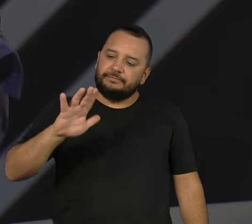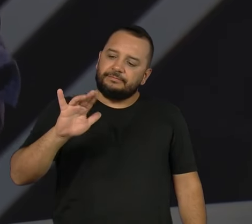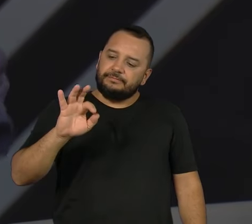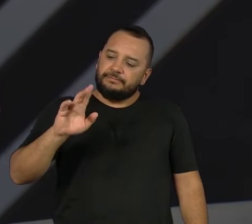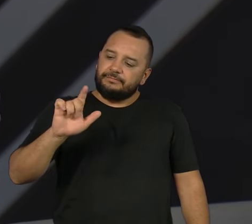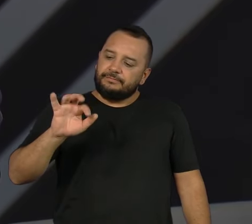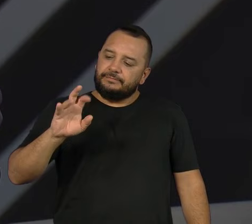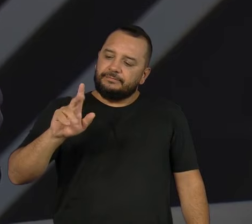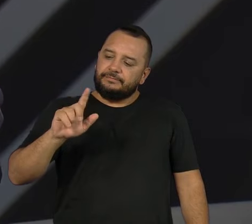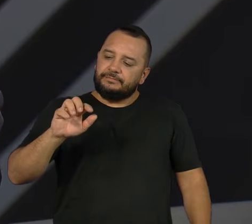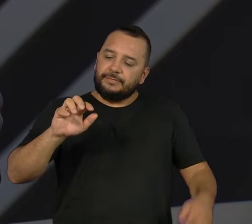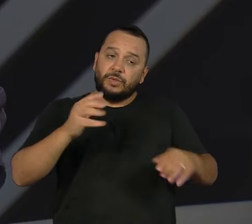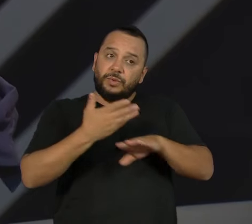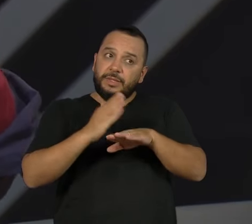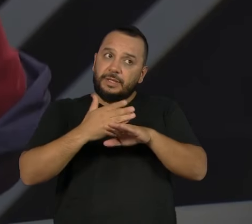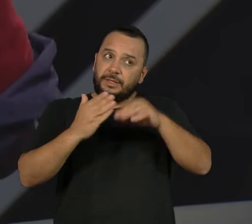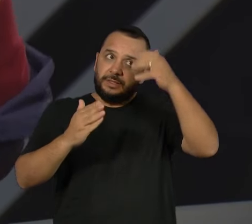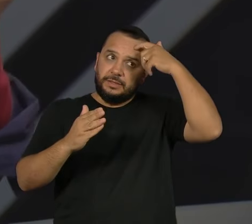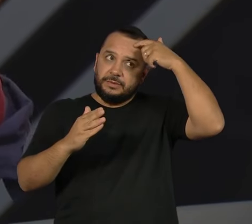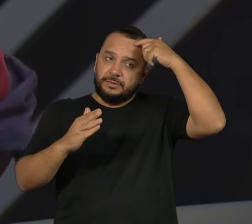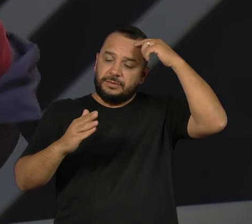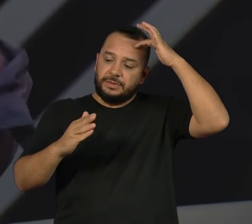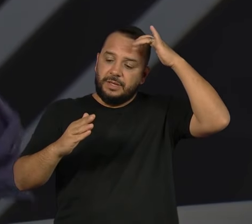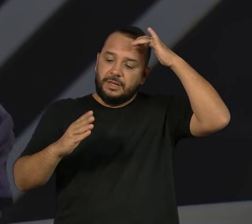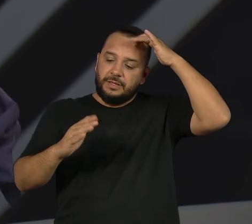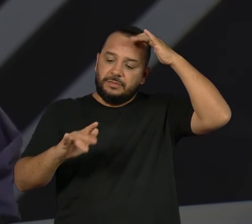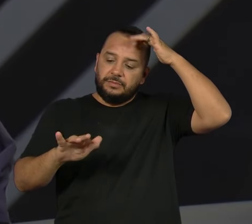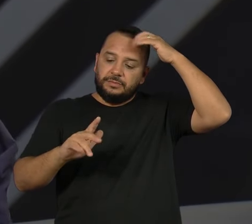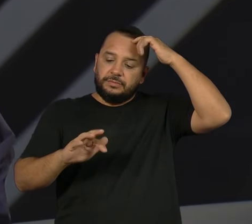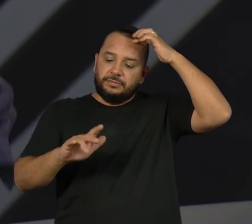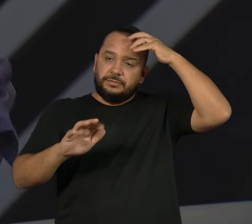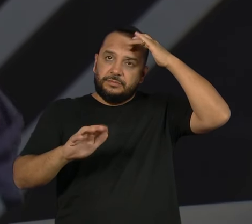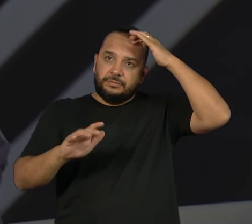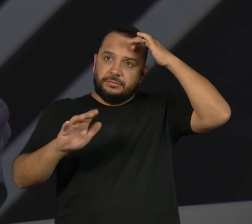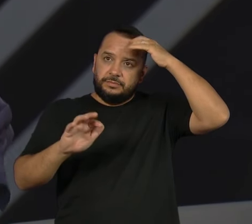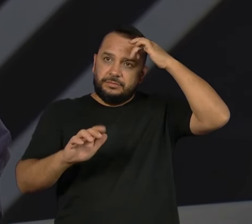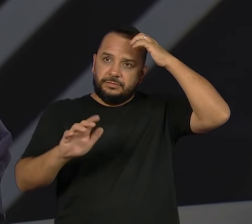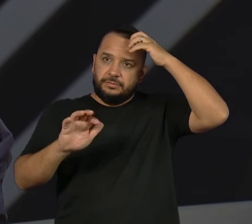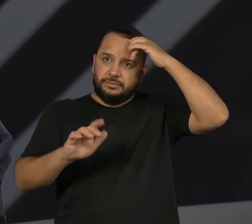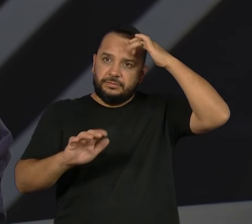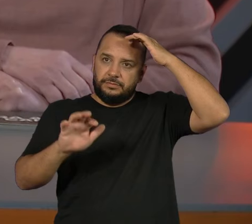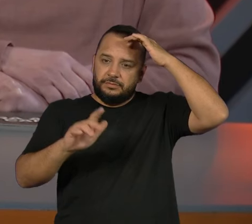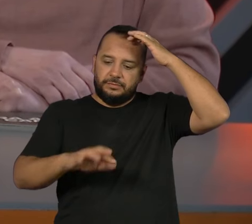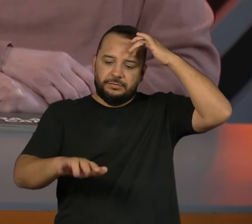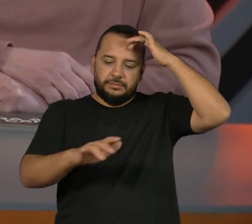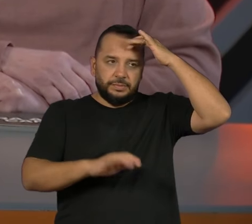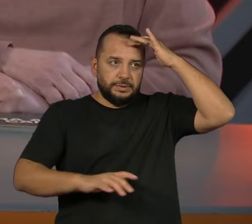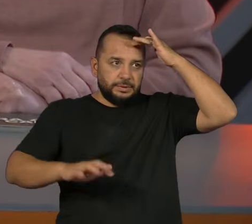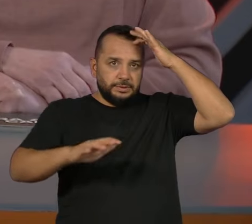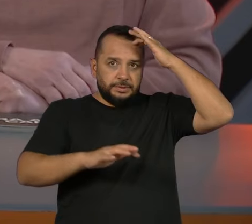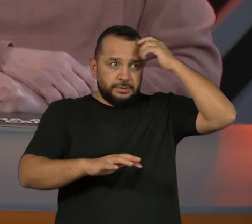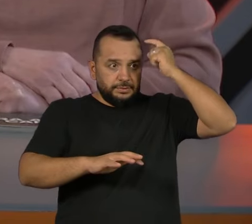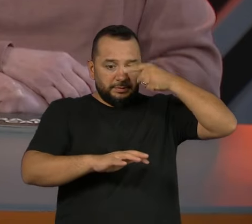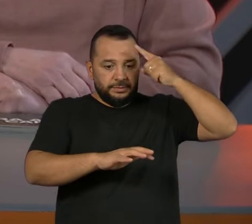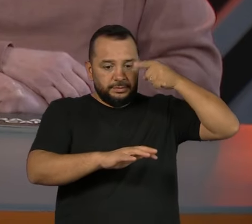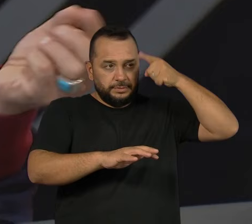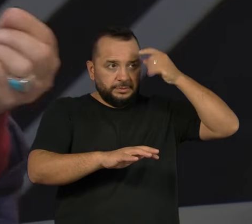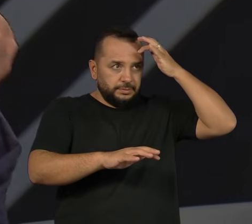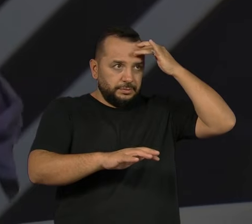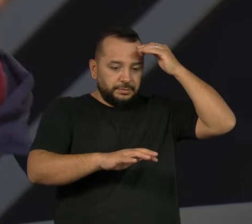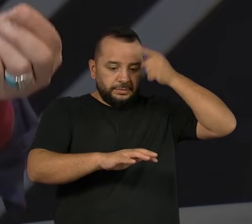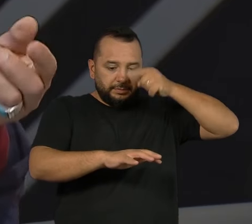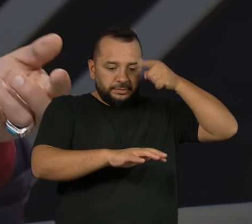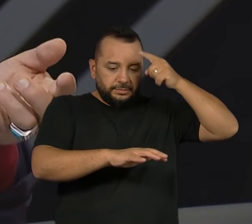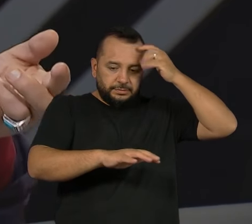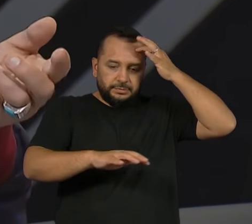estou estimulando o cérebro, porque é um gesto voluntário de extrema presença. Você não prega um botão